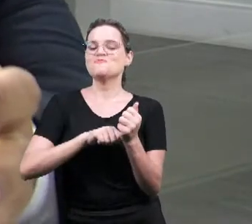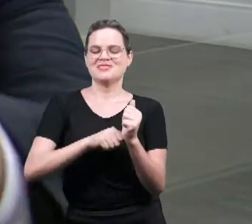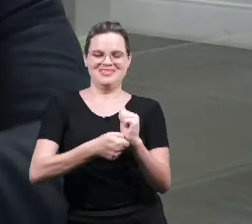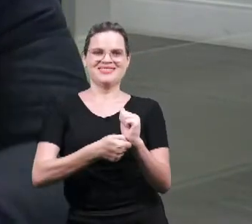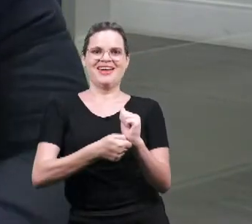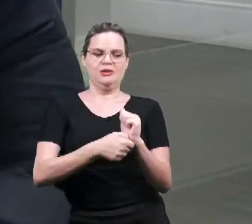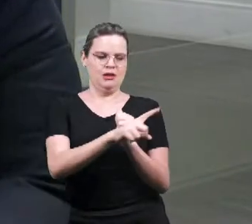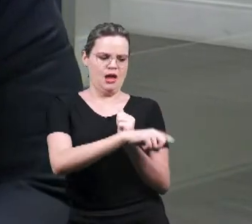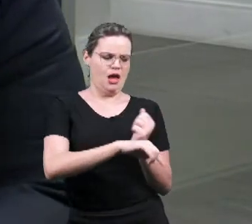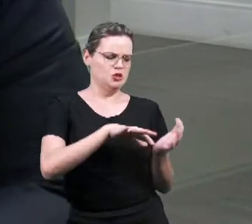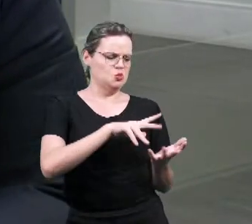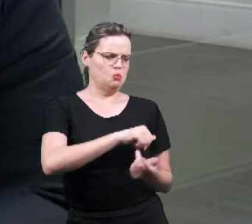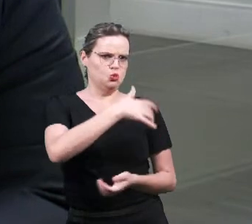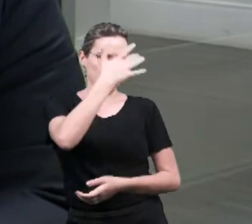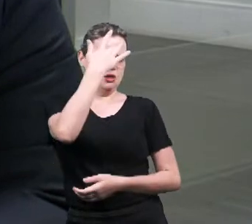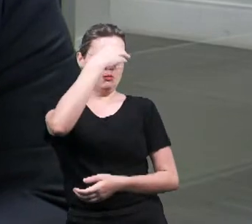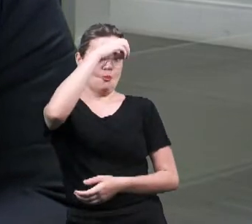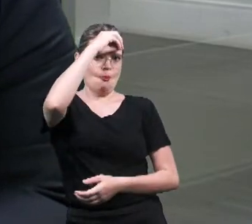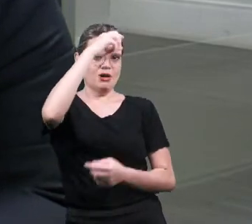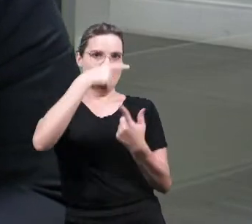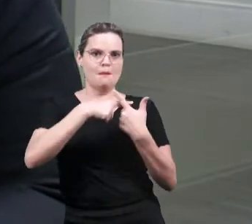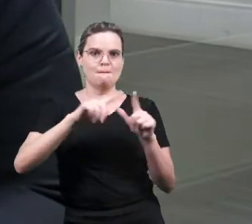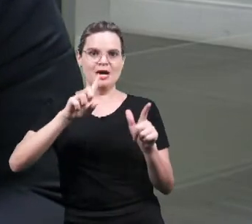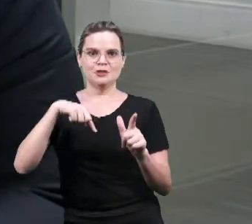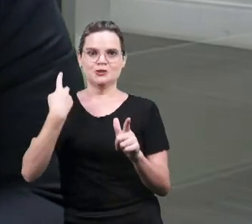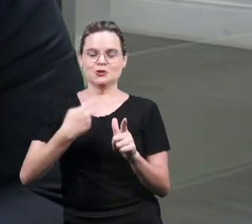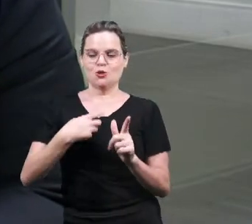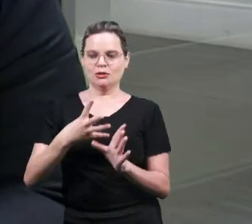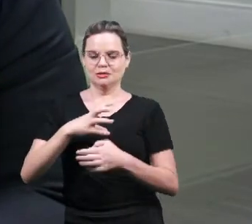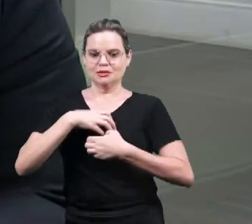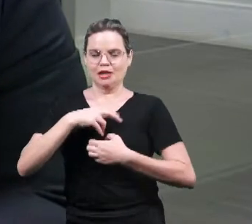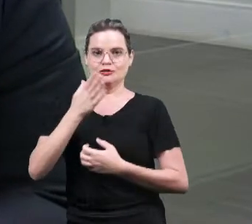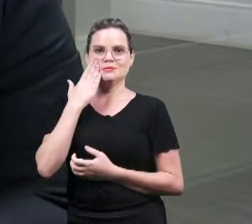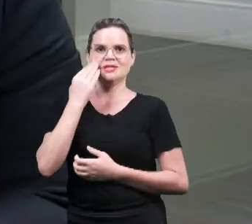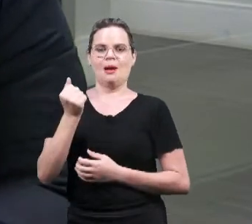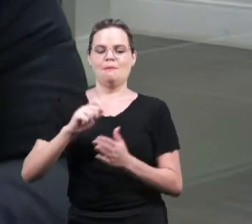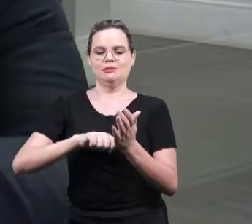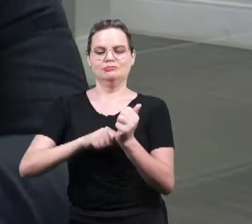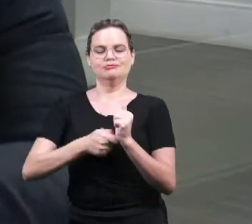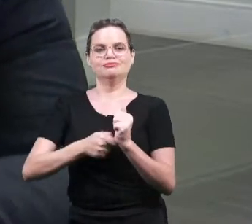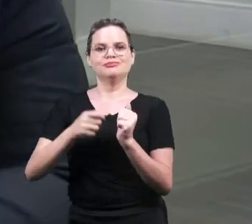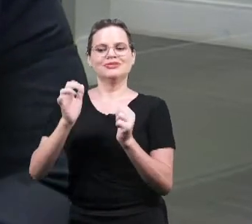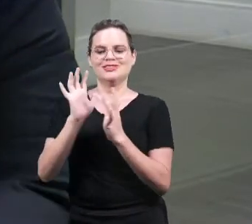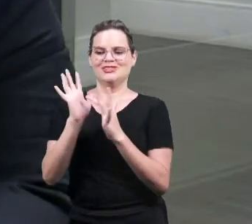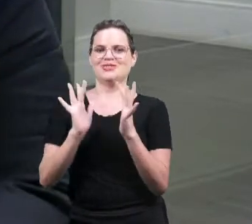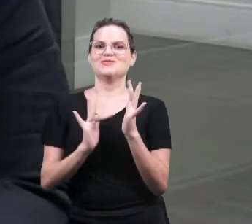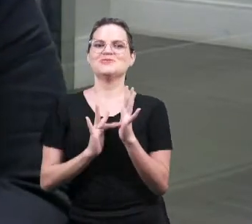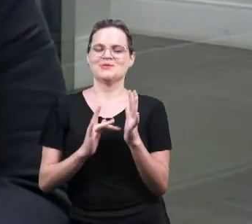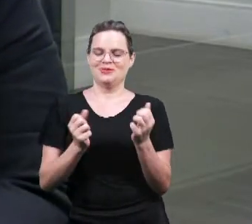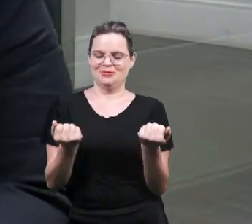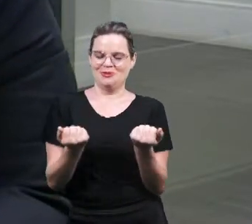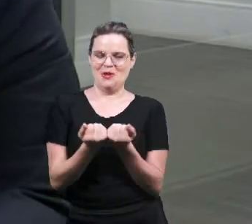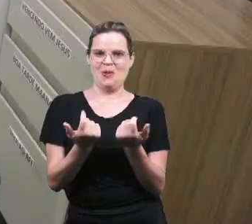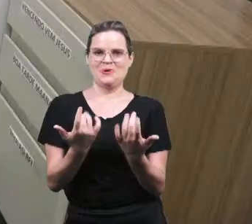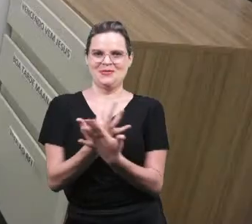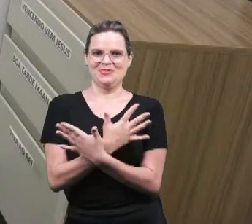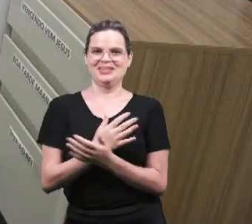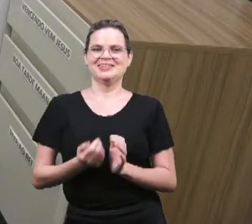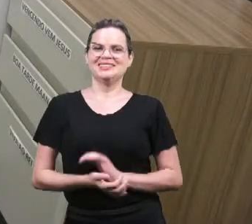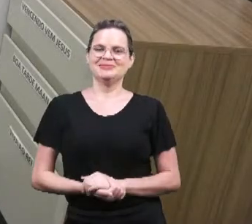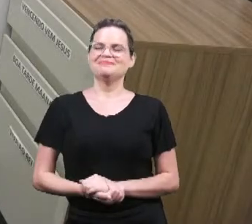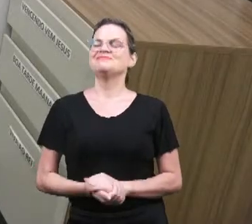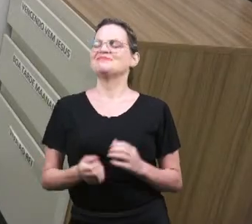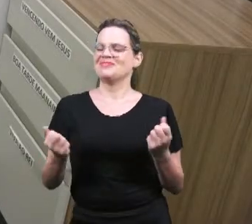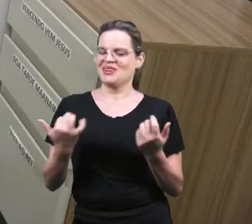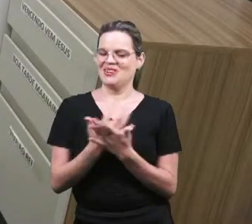mundo está oculto, mas que está sendo revelado pelo Espírito da igreja de Jesus. É desta glorificação que falaremos. Glória a